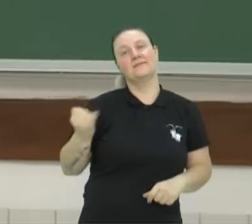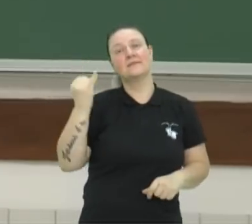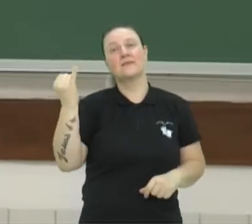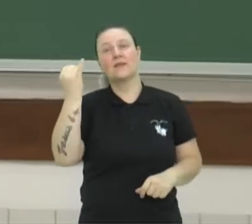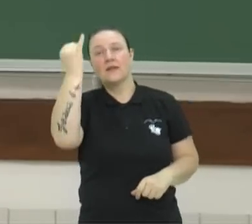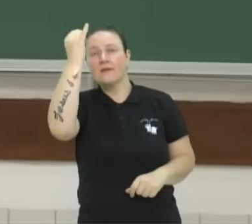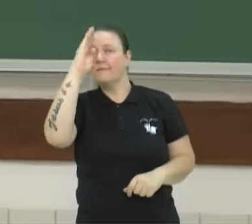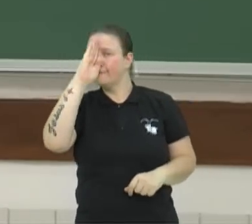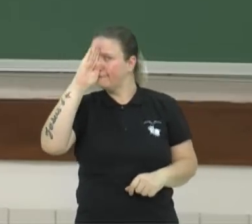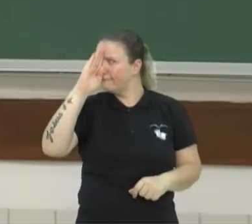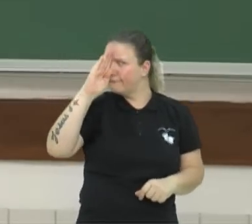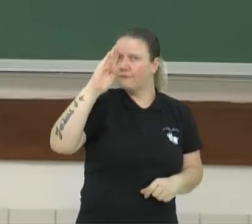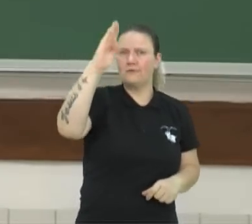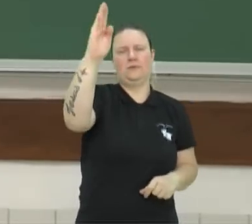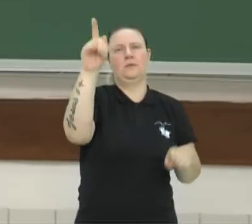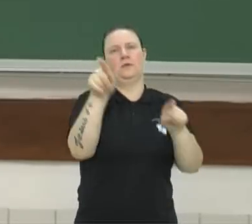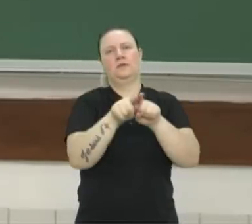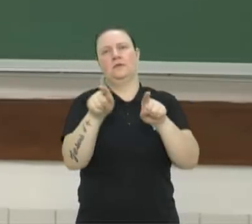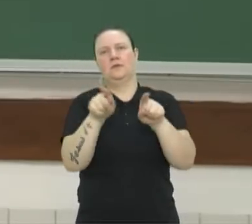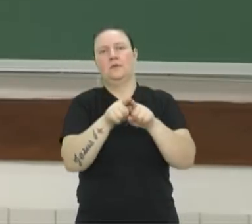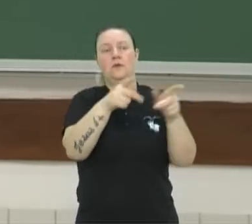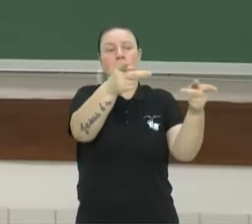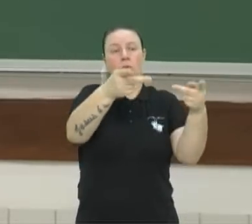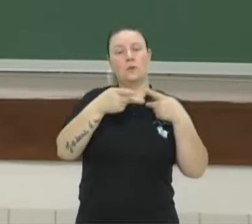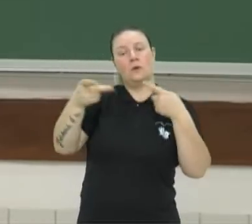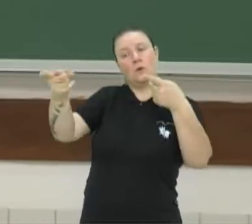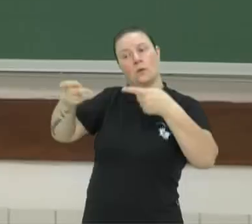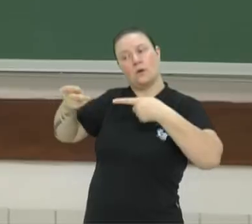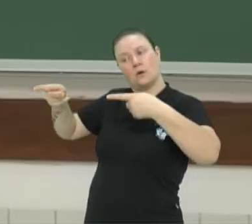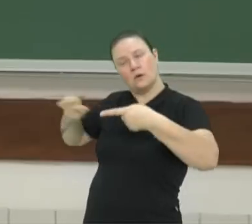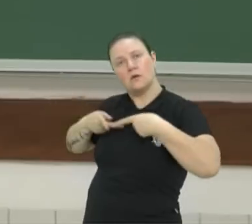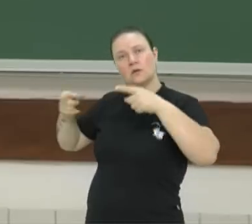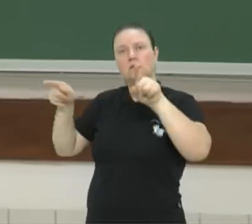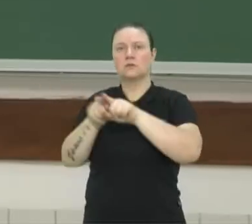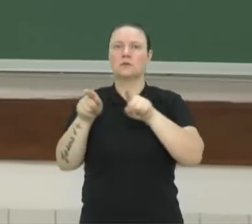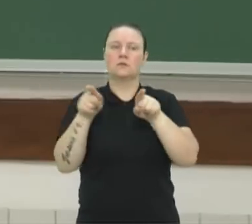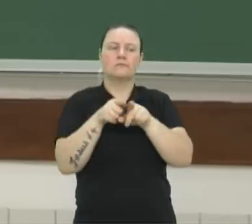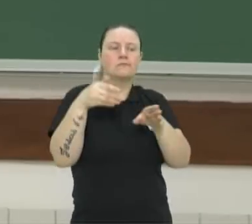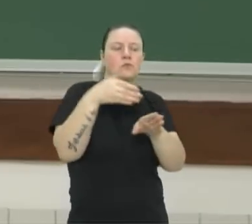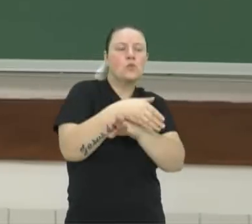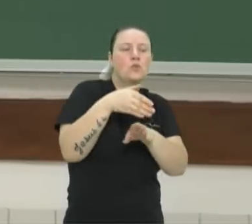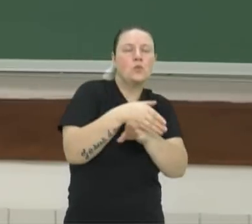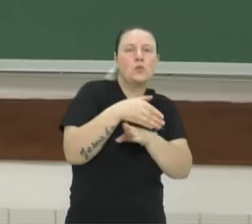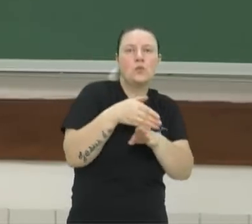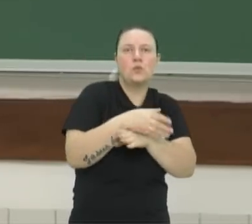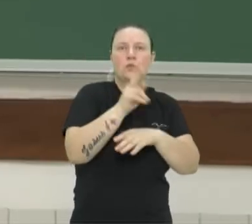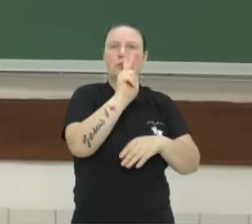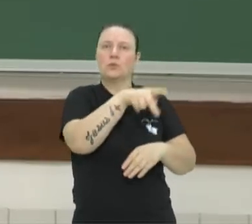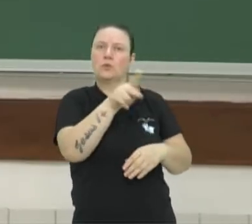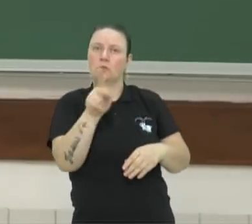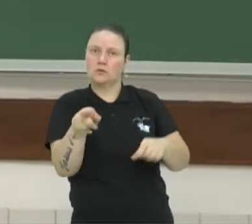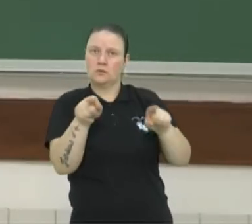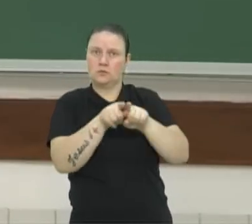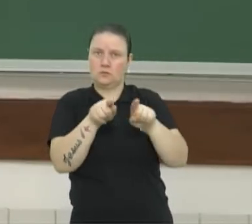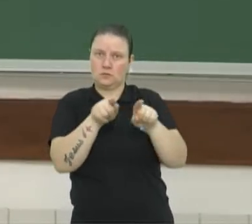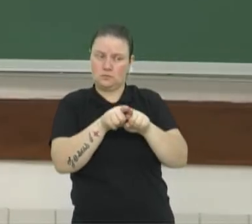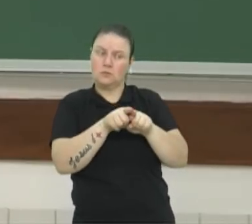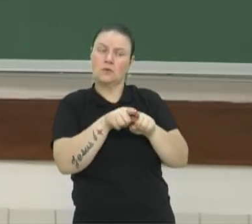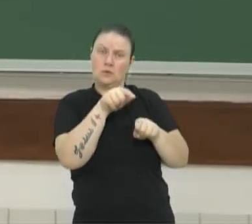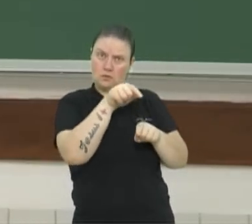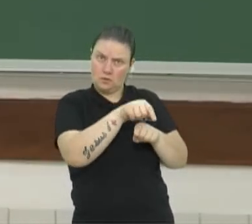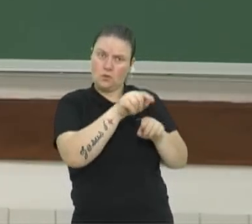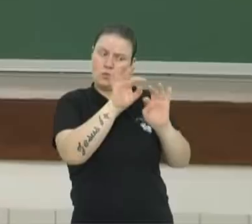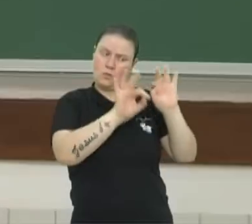isso é fundamental. E também quero convidá-los a participar aí com os seus professores, naquelas aulas que os seus